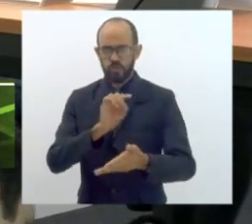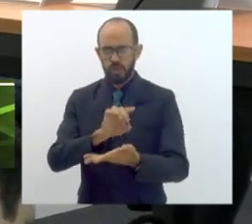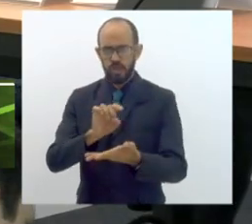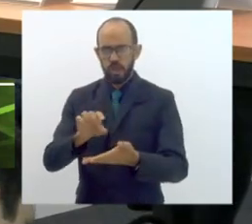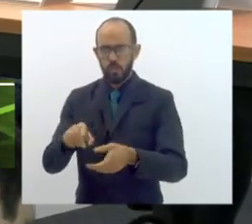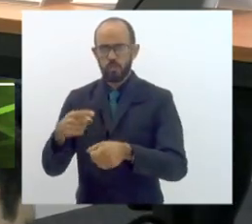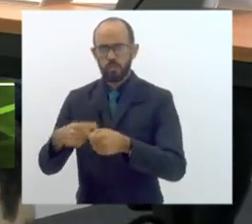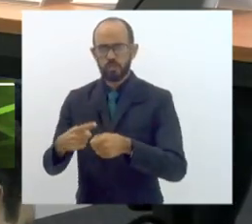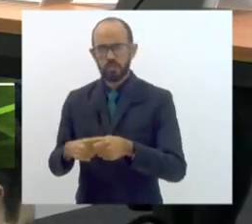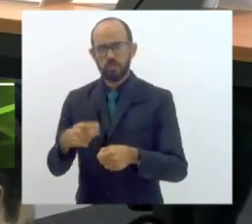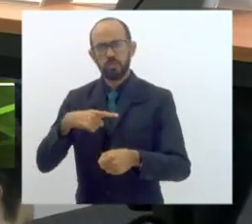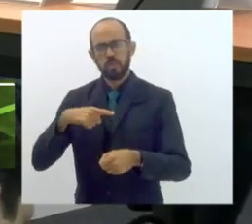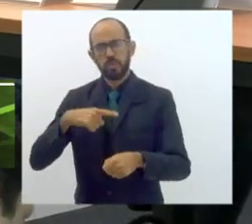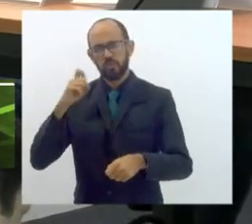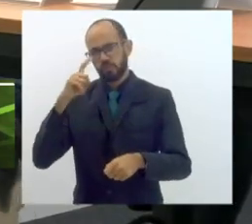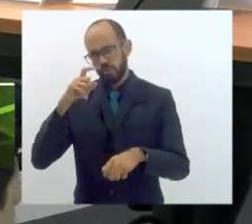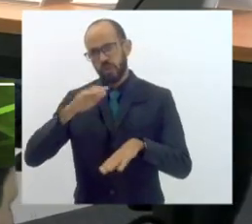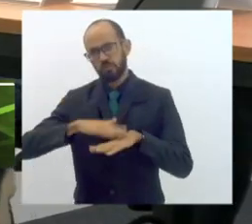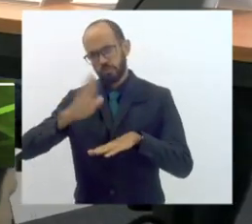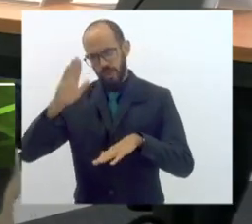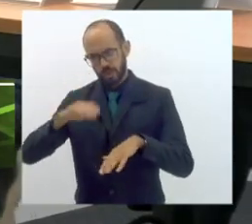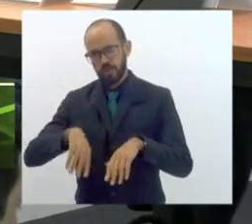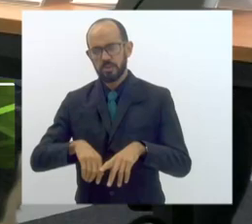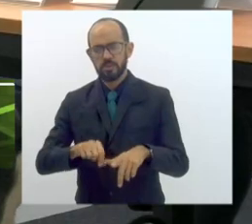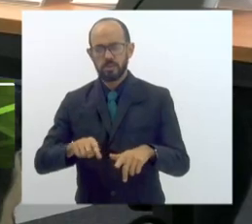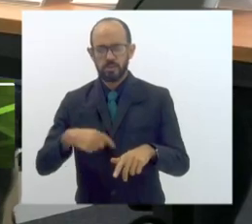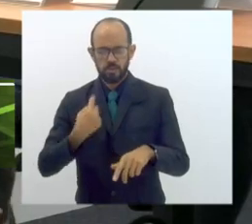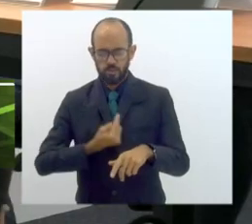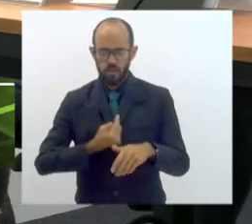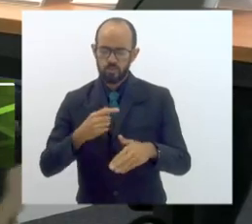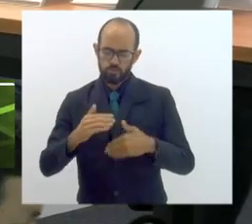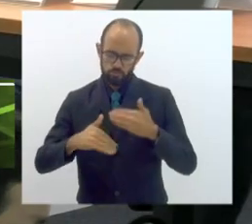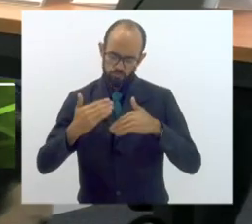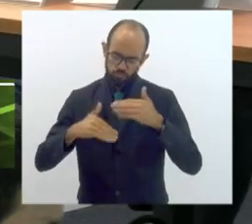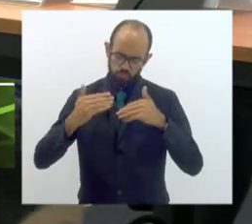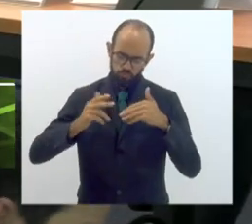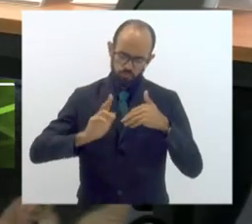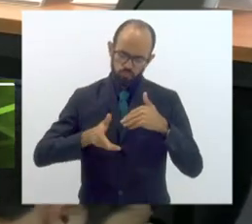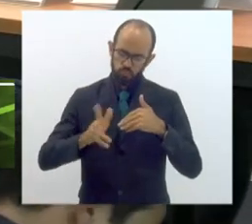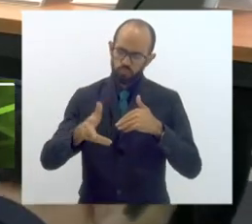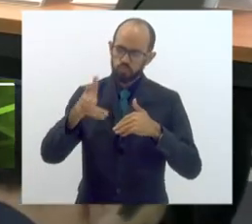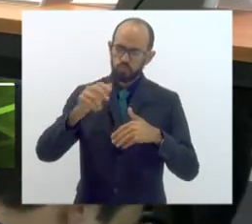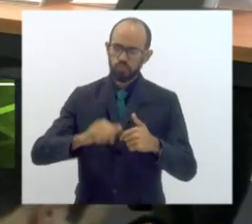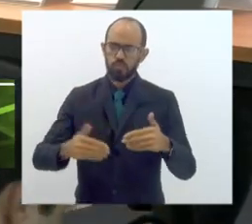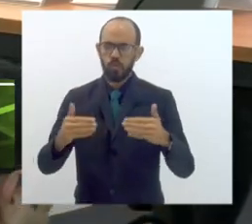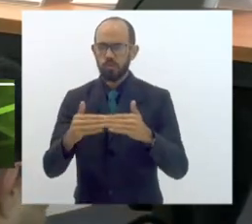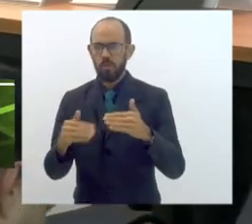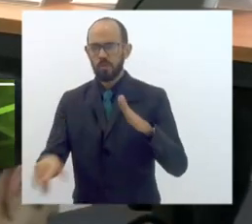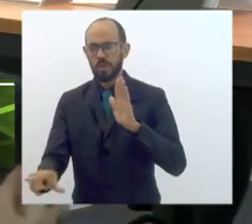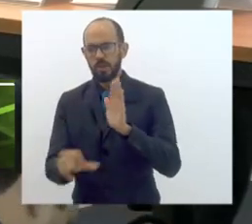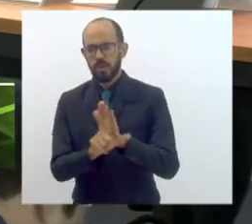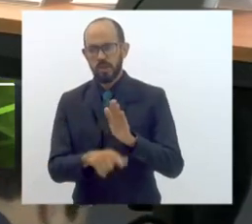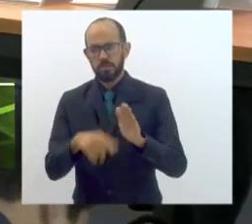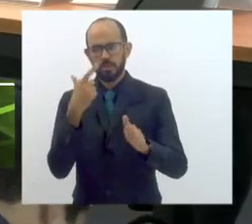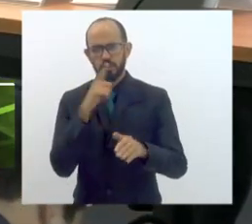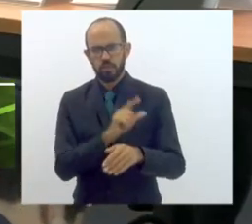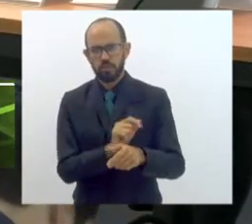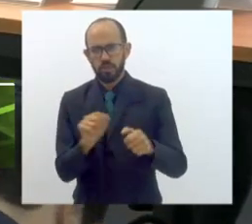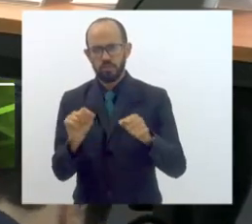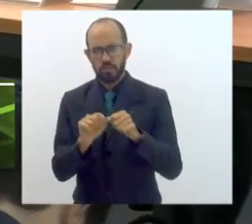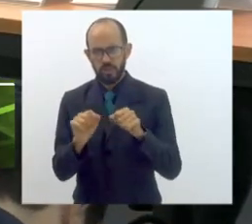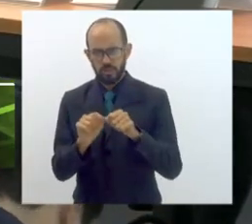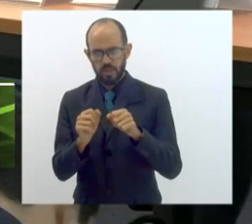tendo mais dificuldade em conseguir. E aí a gente dá andamento no processo todo, né, dentro da legalidade, para que a gente consiga adquirir aquilo